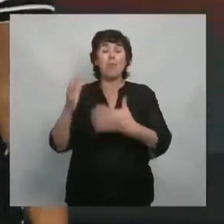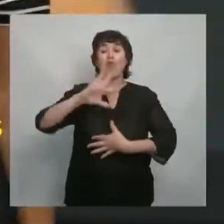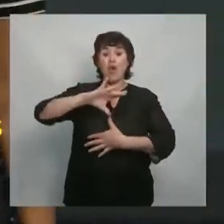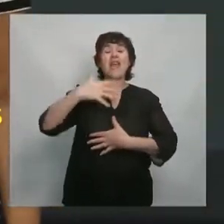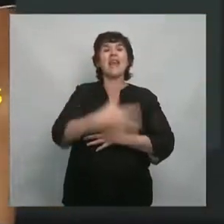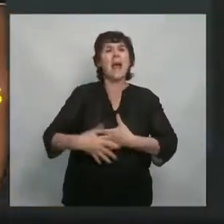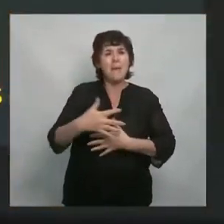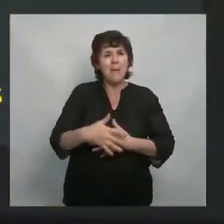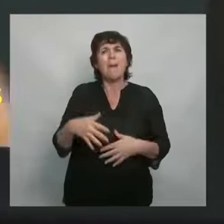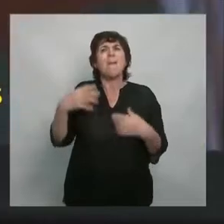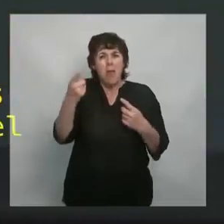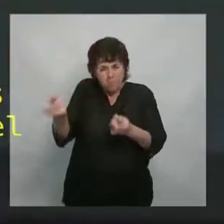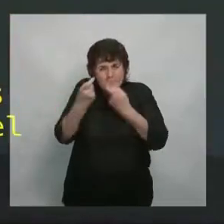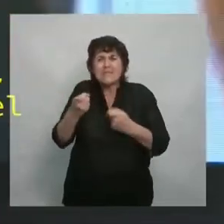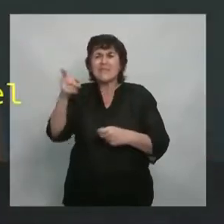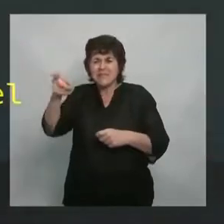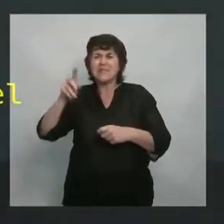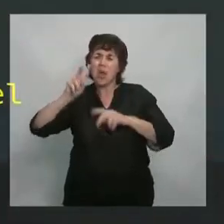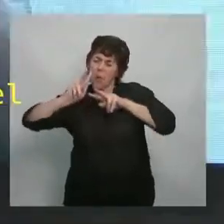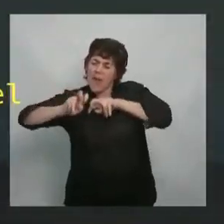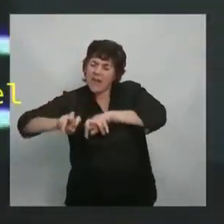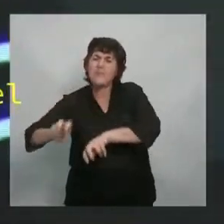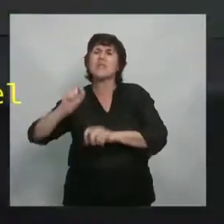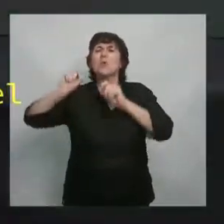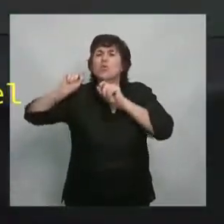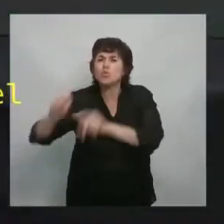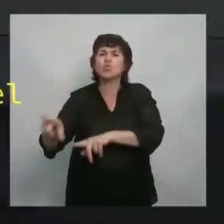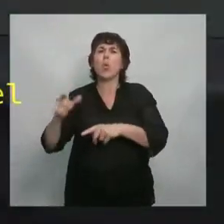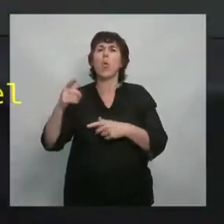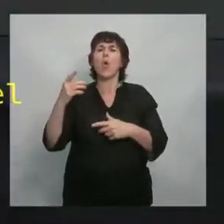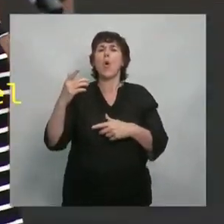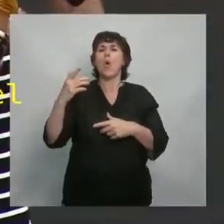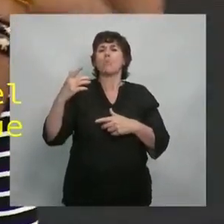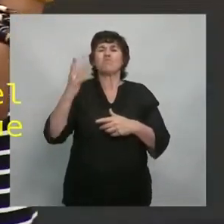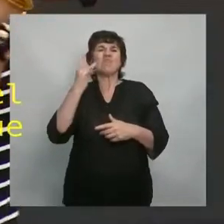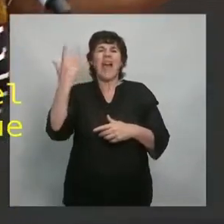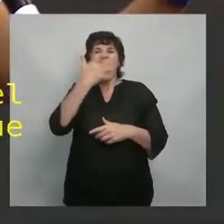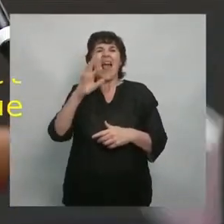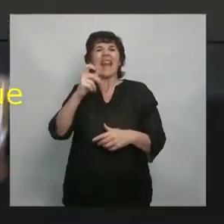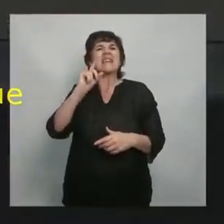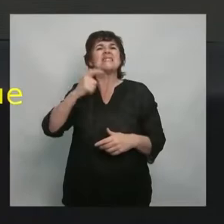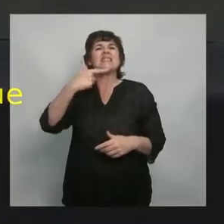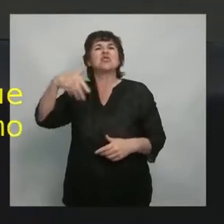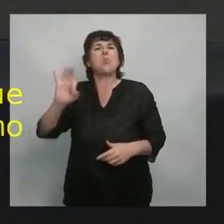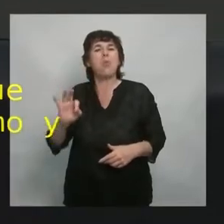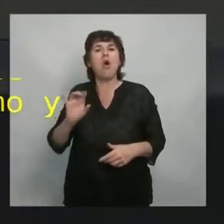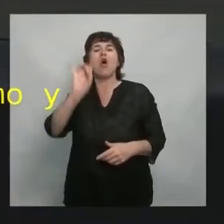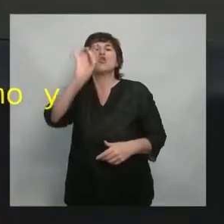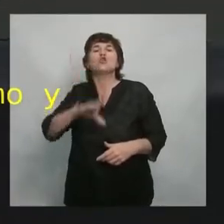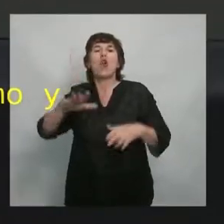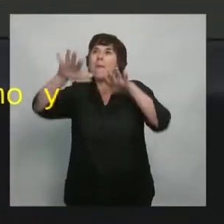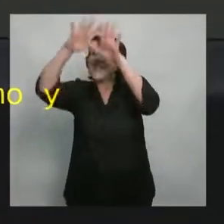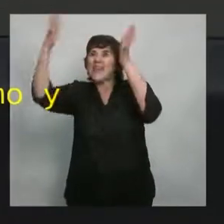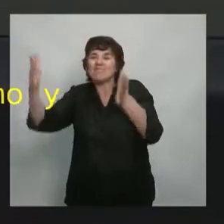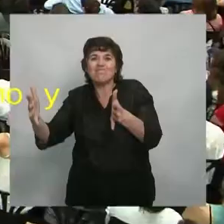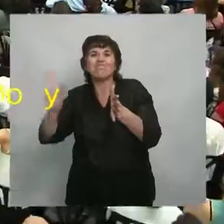racismo, e que esse racismo não é só aquele institucional, das estruturas, mas é também um racismo